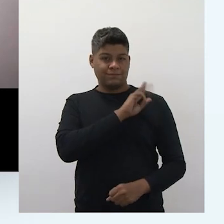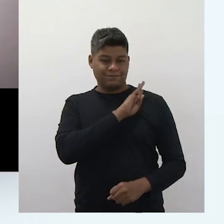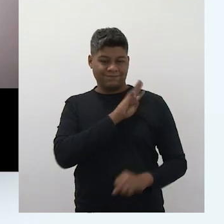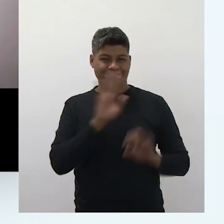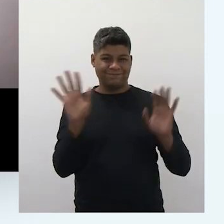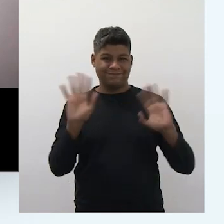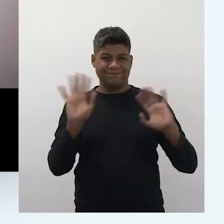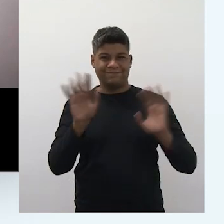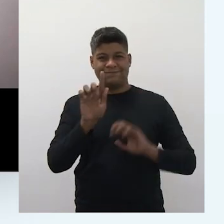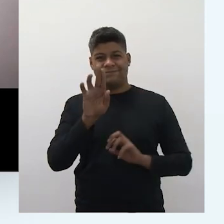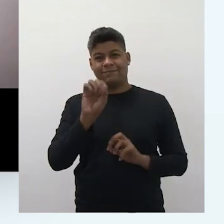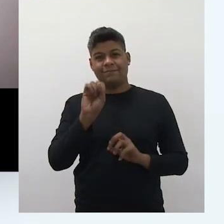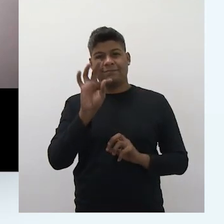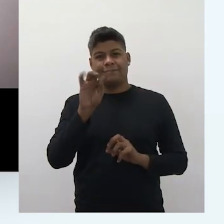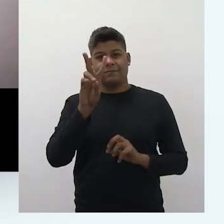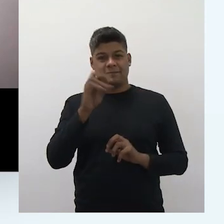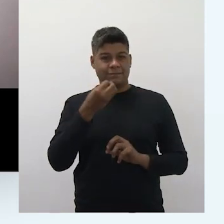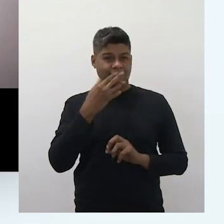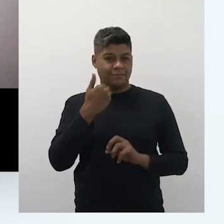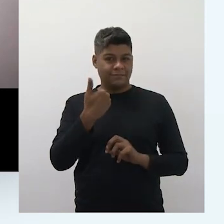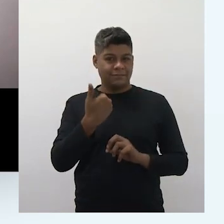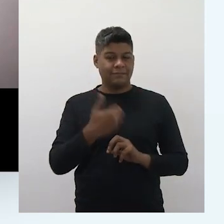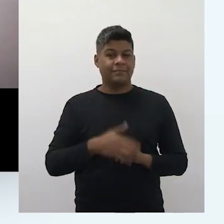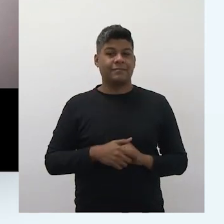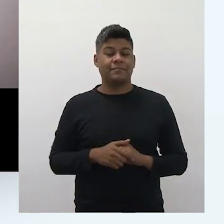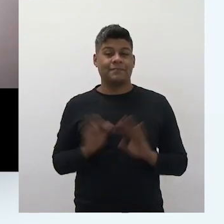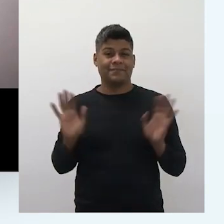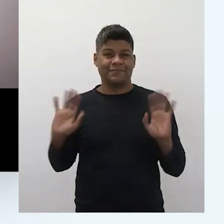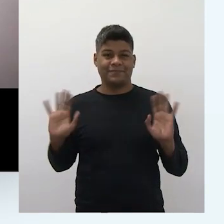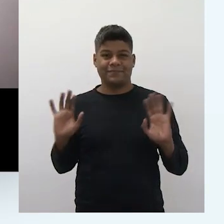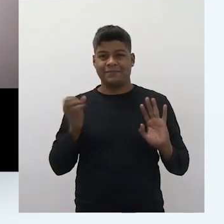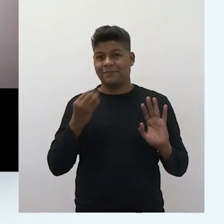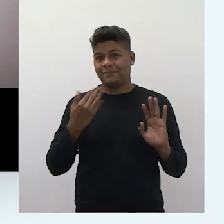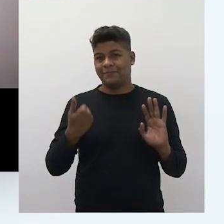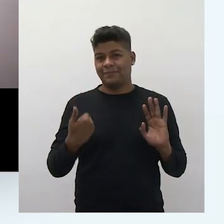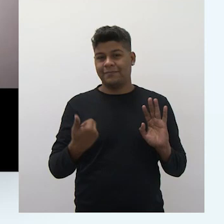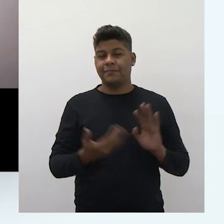Oi, Gustavo, tudo bom? Olá, tudo bem?